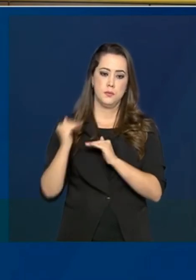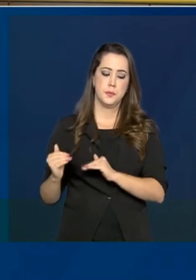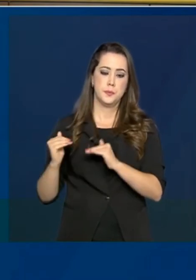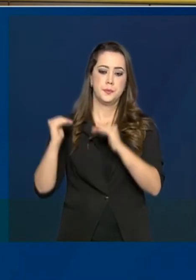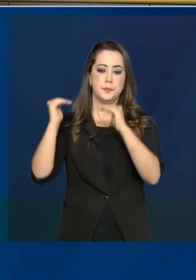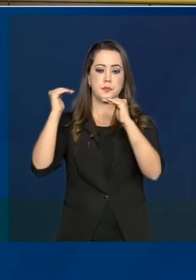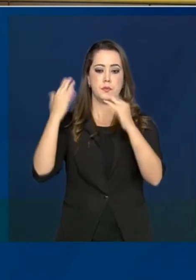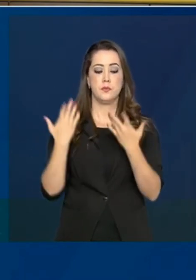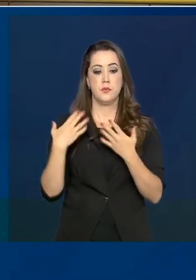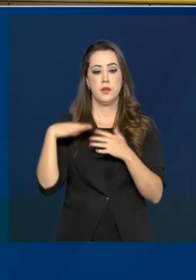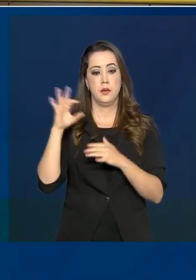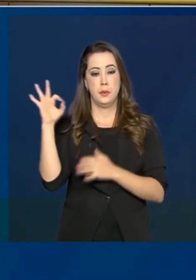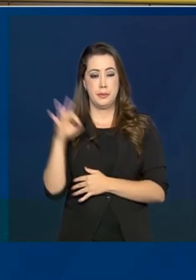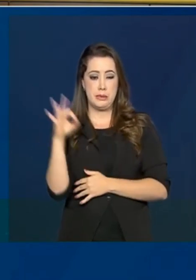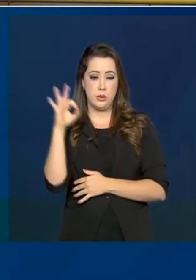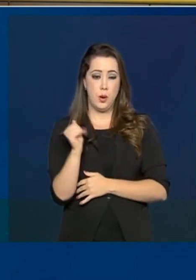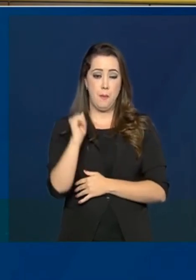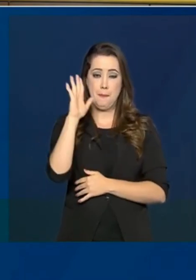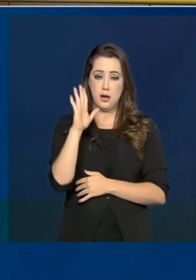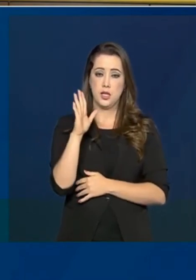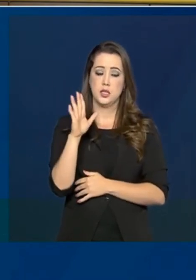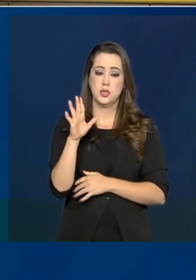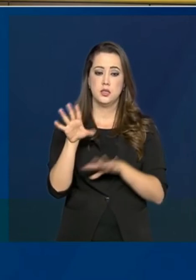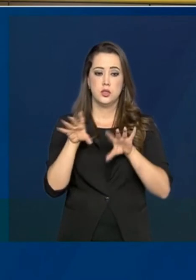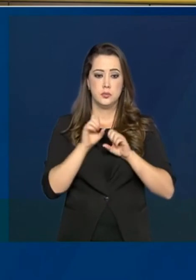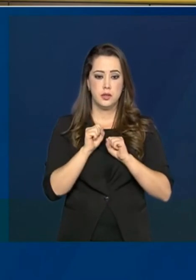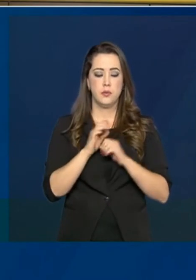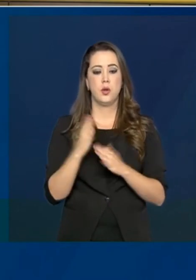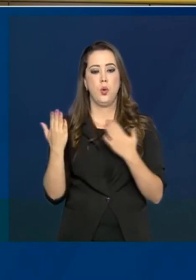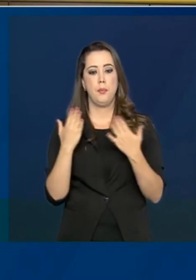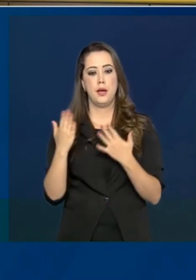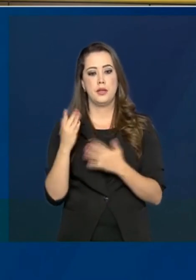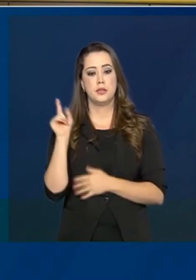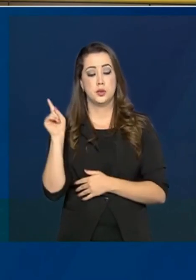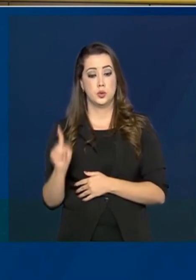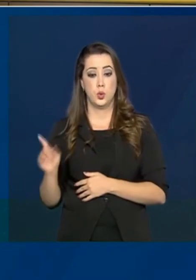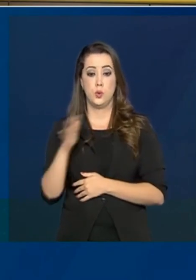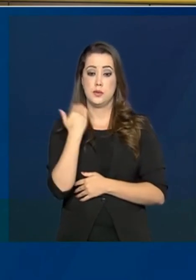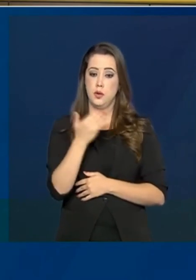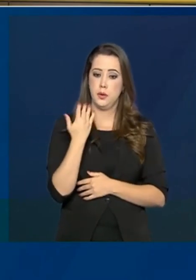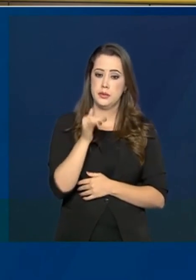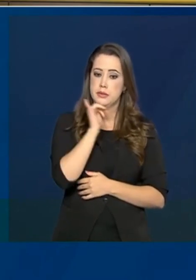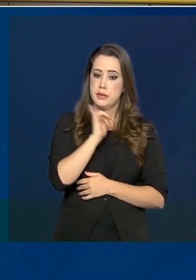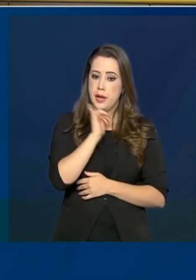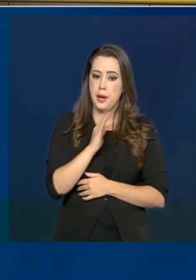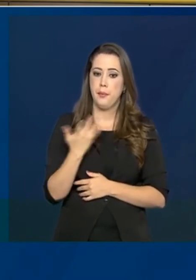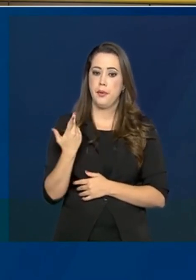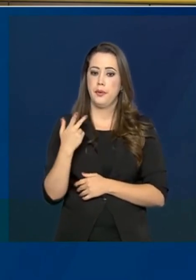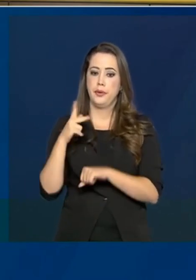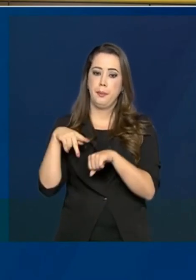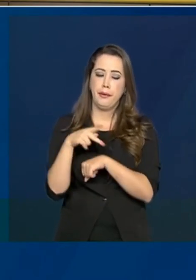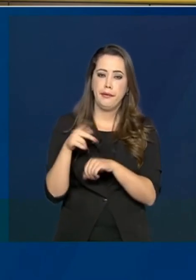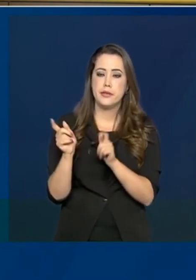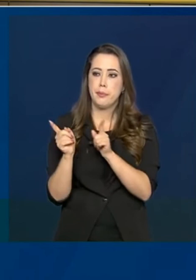das maiores coeficientes de incidência. Já em relação à taxa de mortalidade, além de pequenos países como, por exemplo, o San